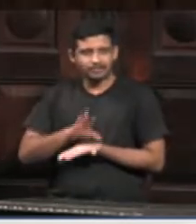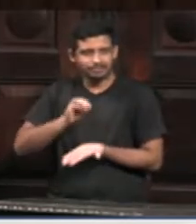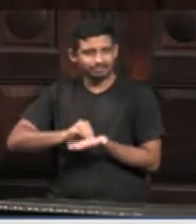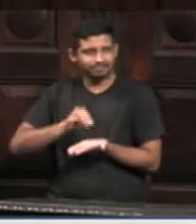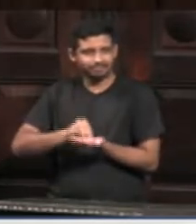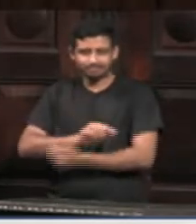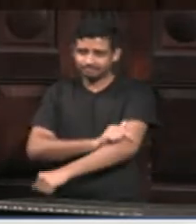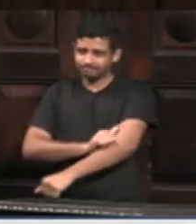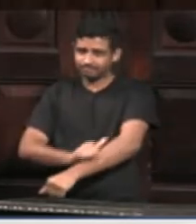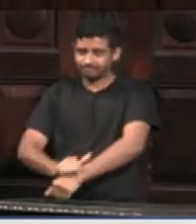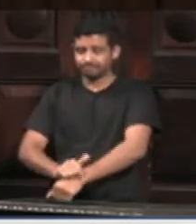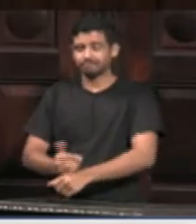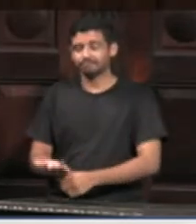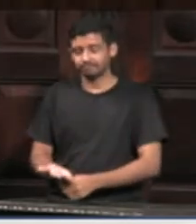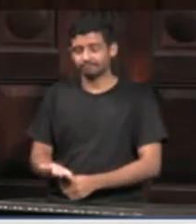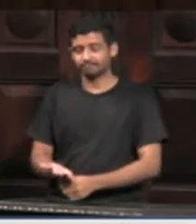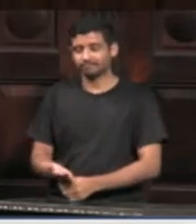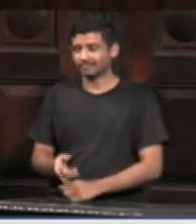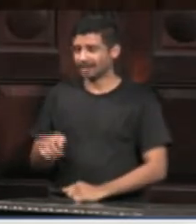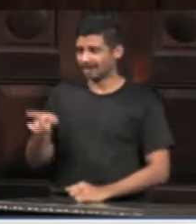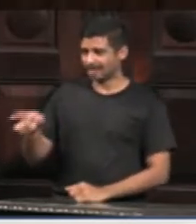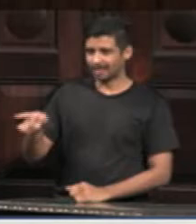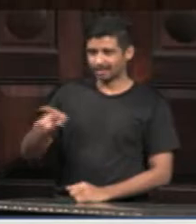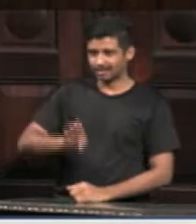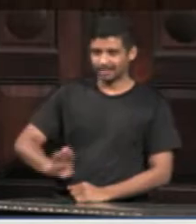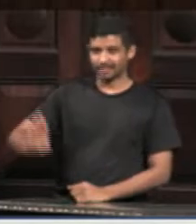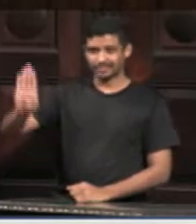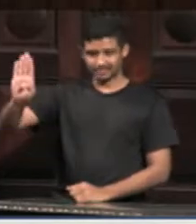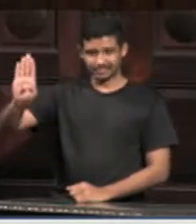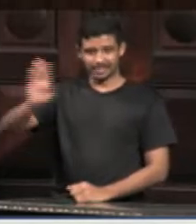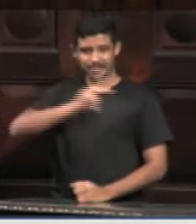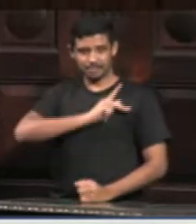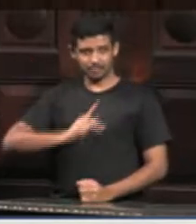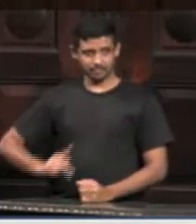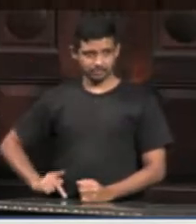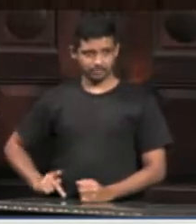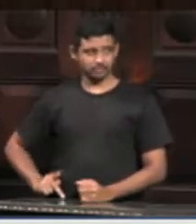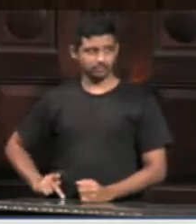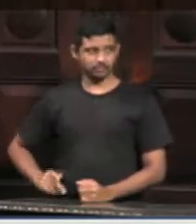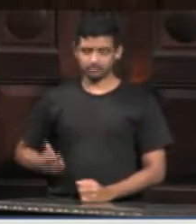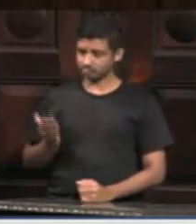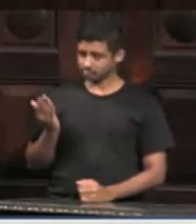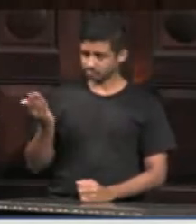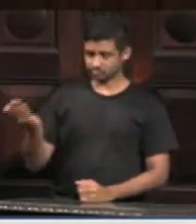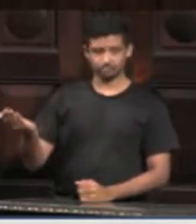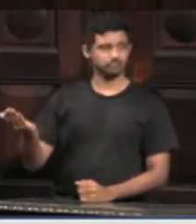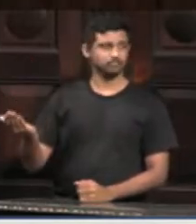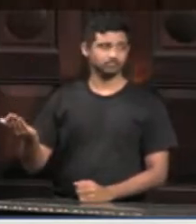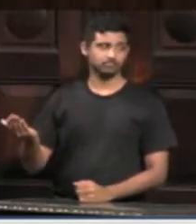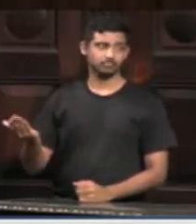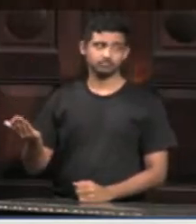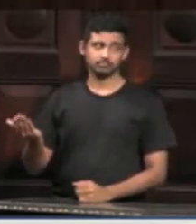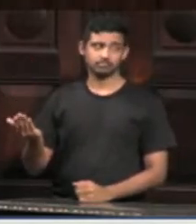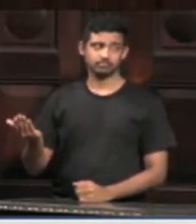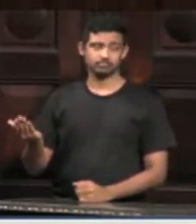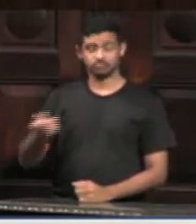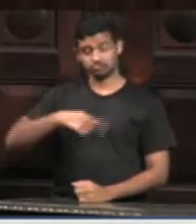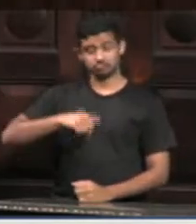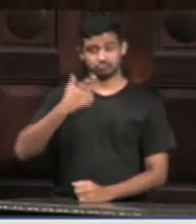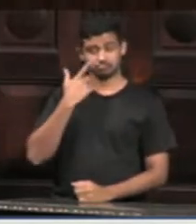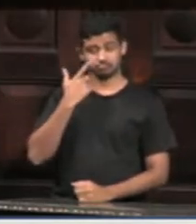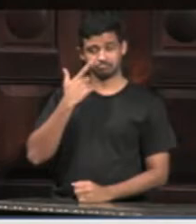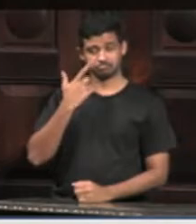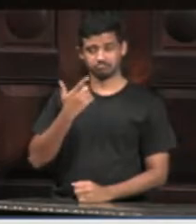O candidato a presidente da República realmente está